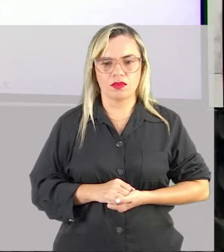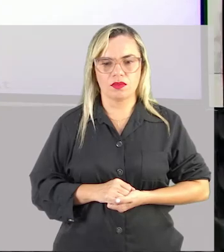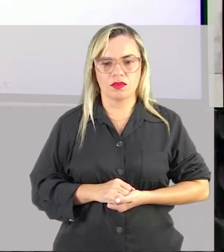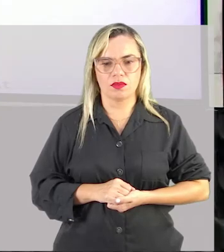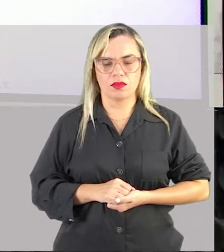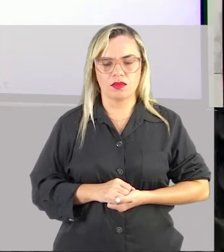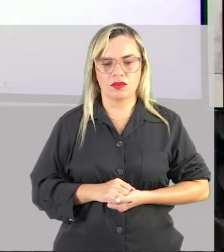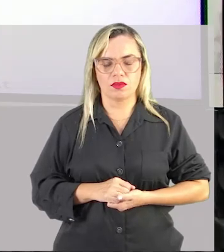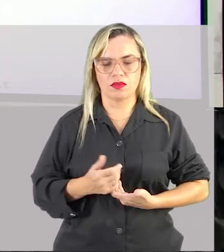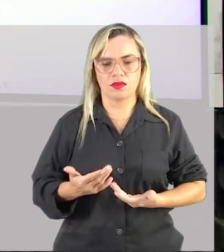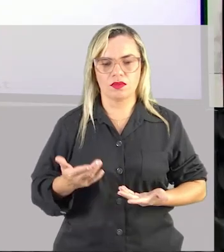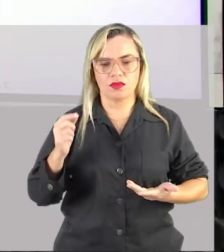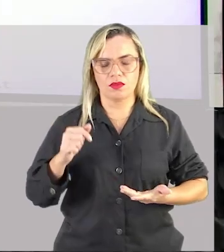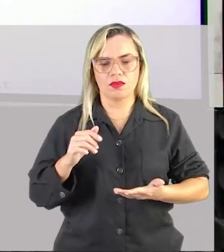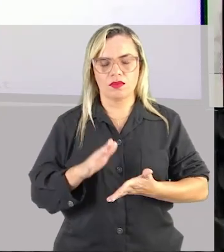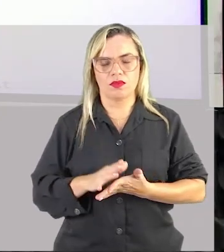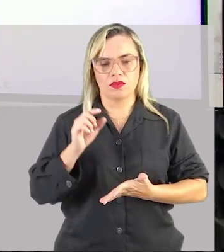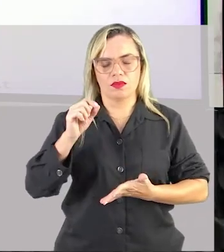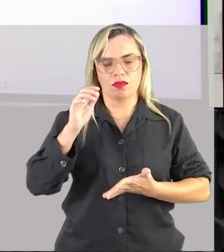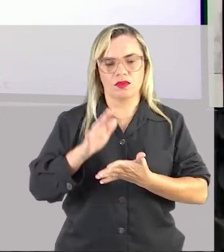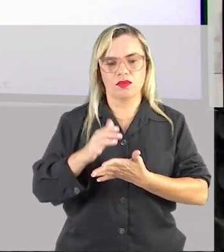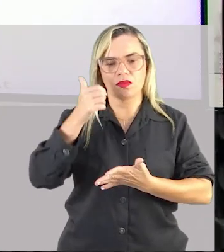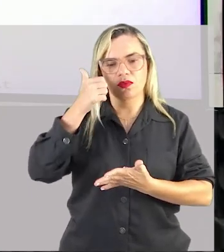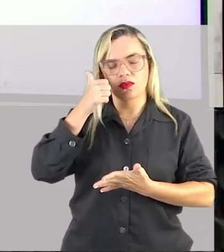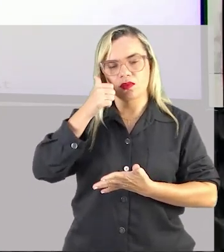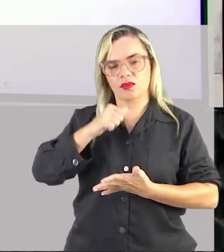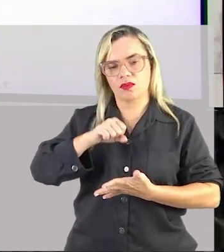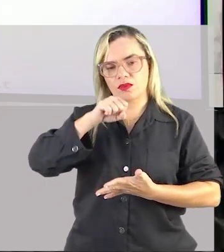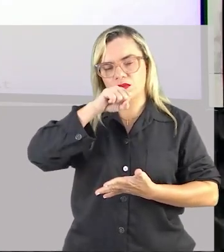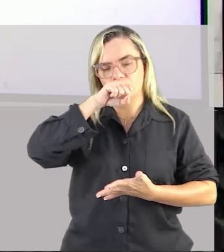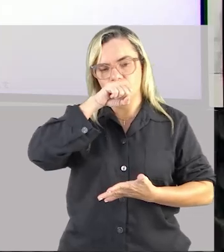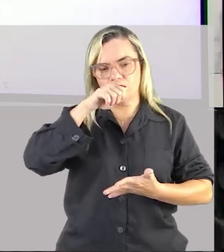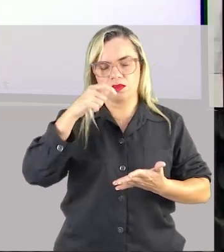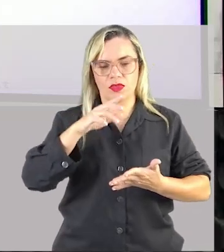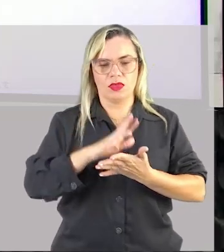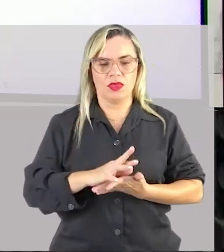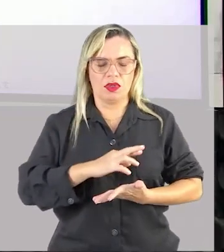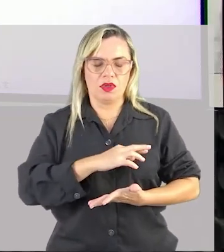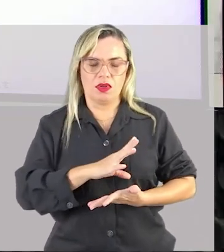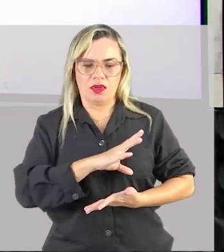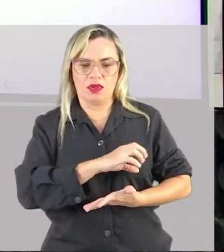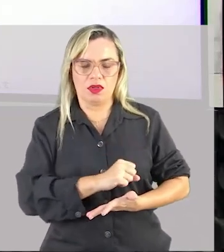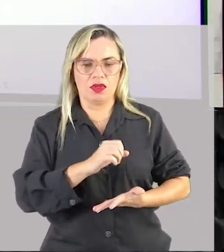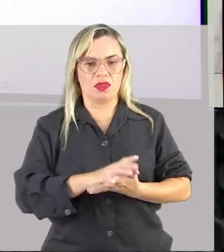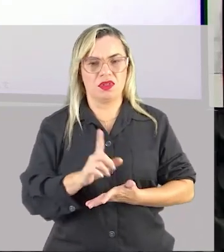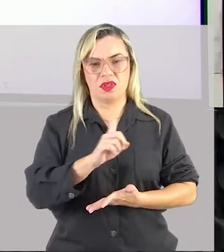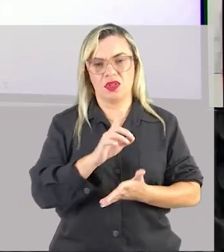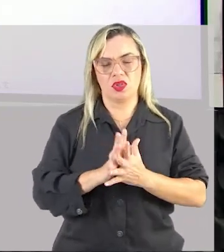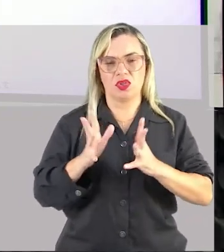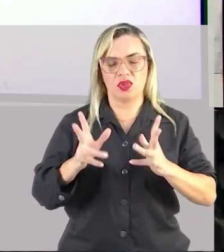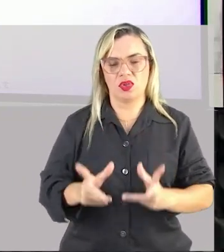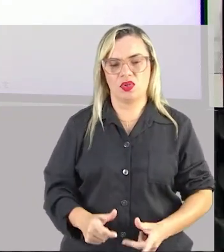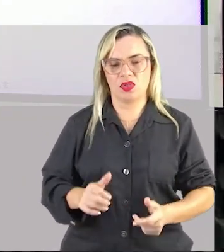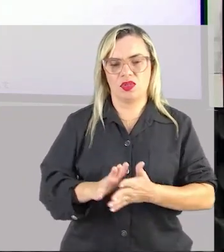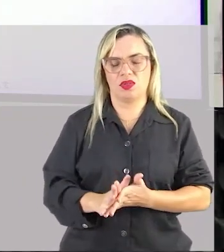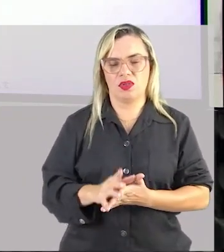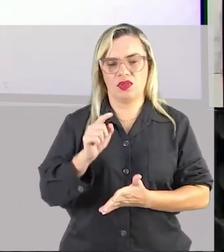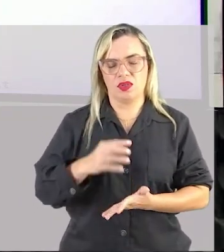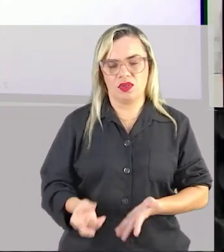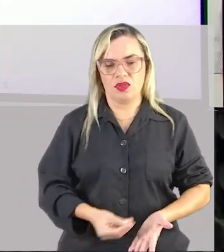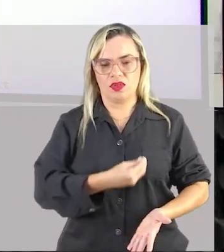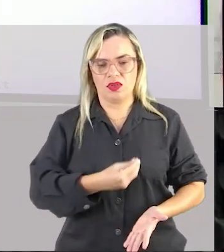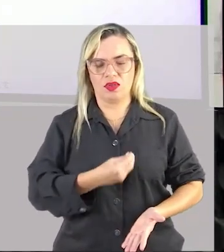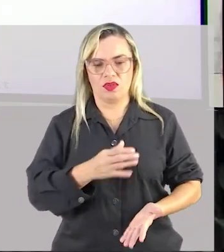sobrellevarlo. Então a maternidade ela está romantizada, não é isso? Nem todas as mães vivem as mesmas condições, mas ainda assim